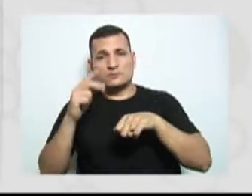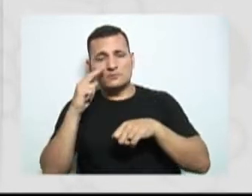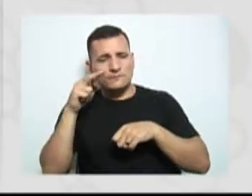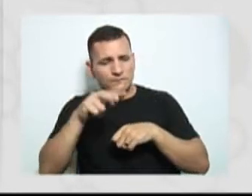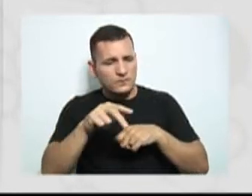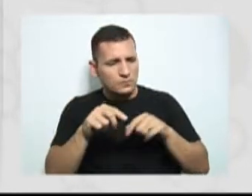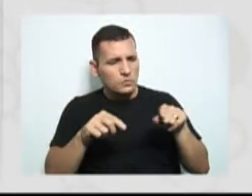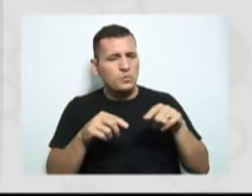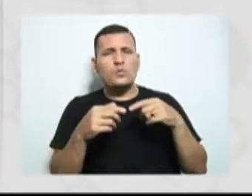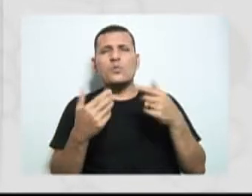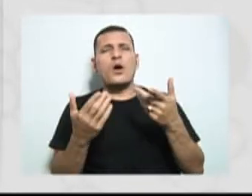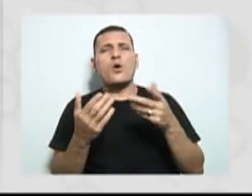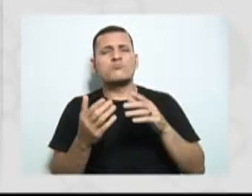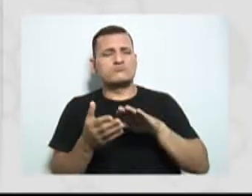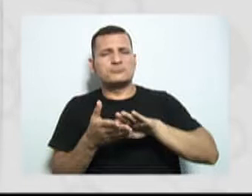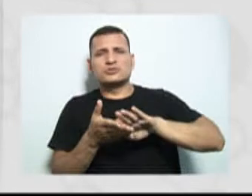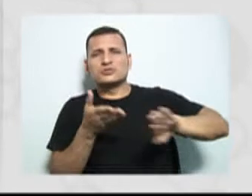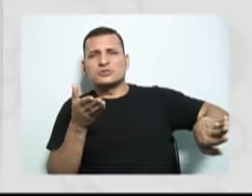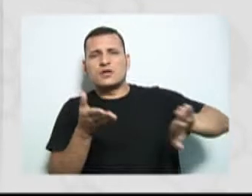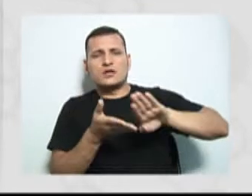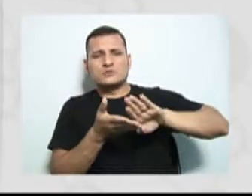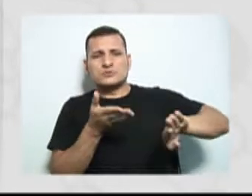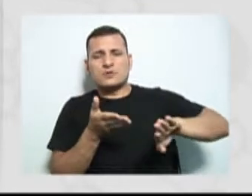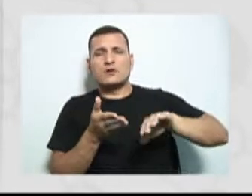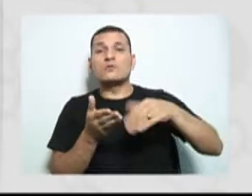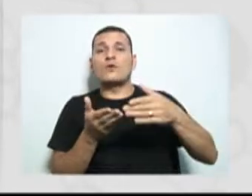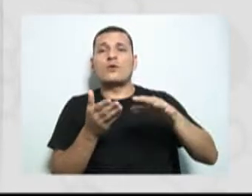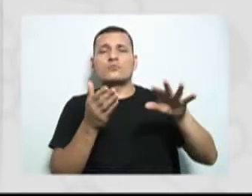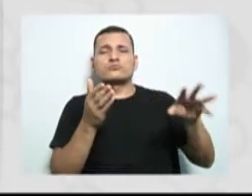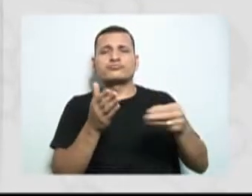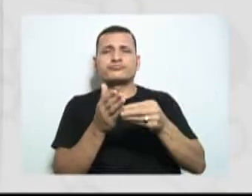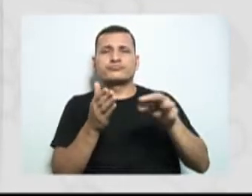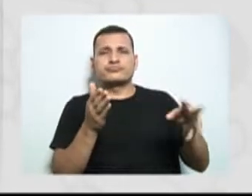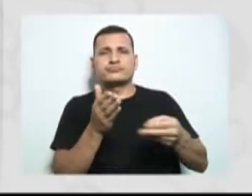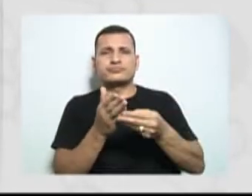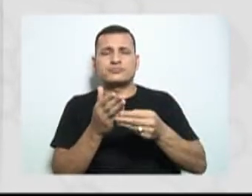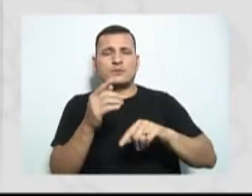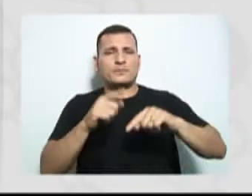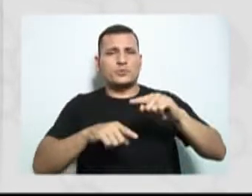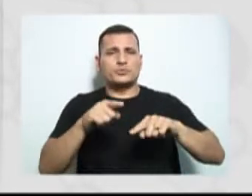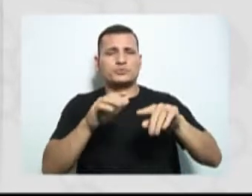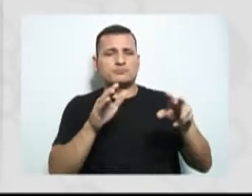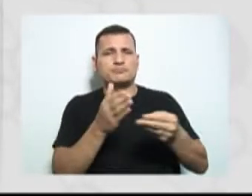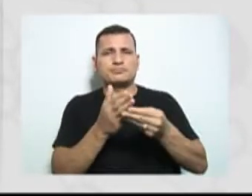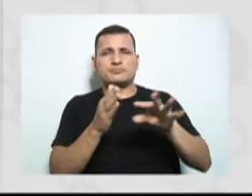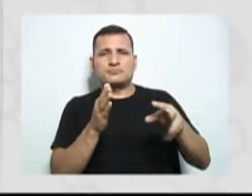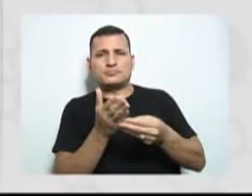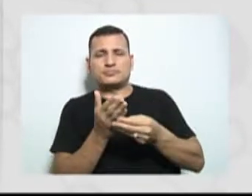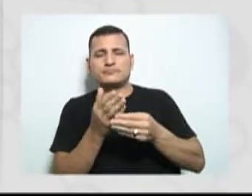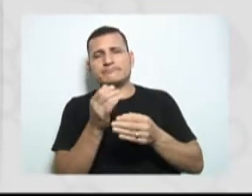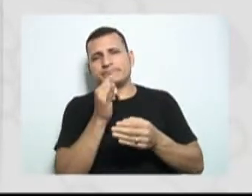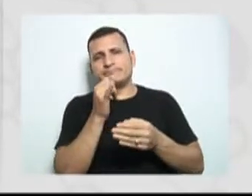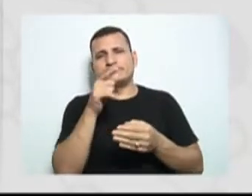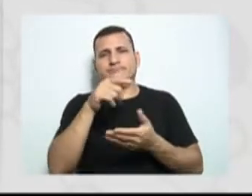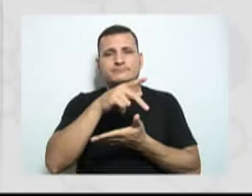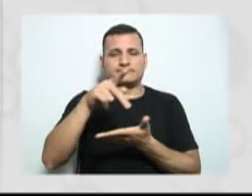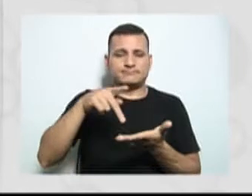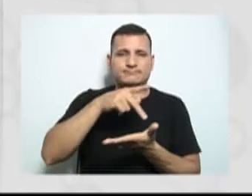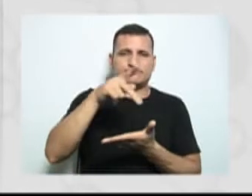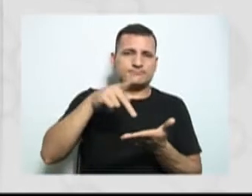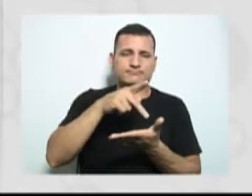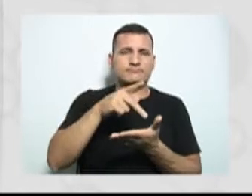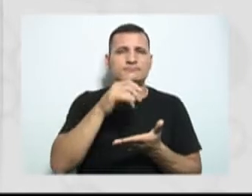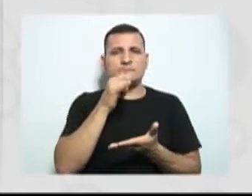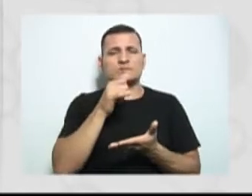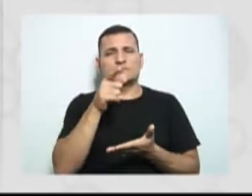tem que cortar, o que você tem que agregar a um produto que você está fazendo. Vamos dizer que vocês estejam fazendo pudim. Se vocês querem